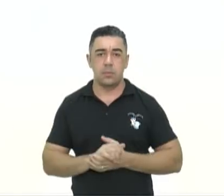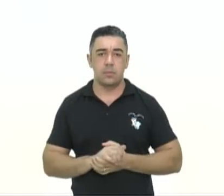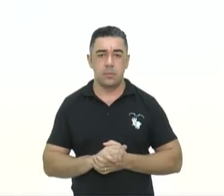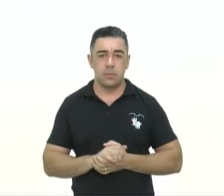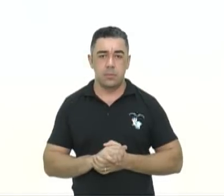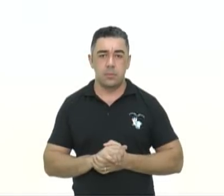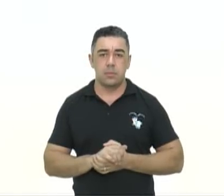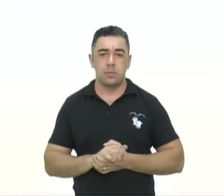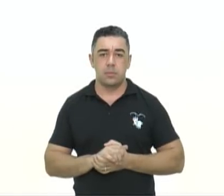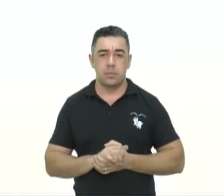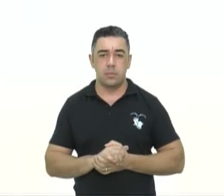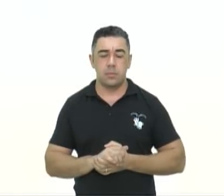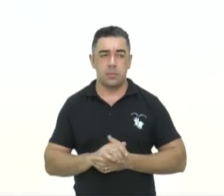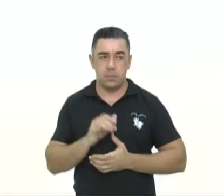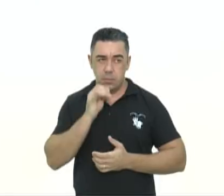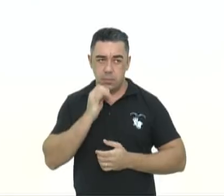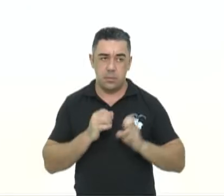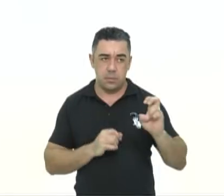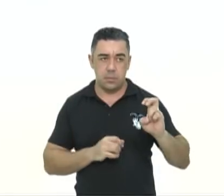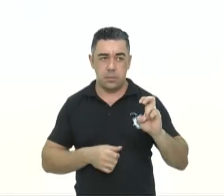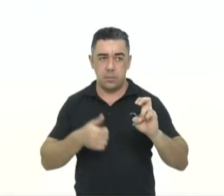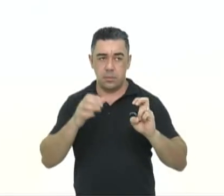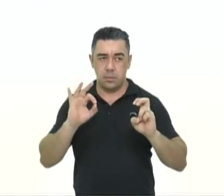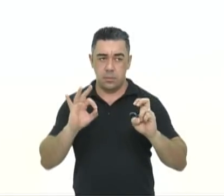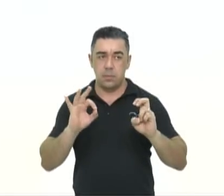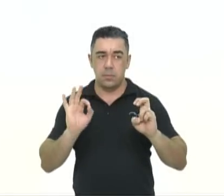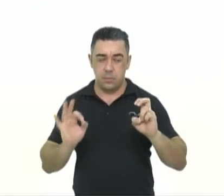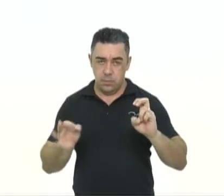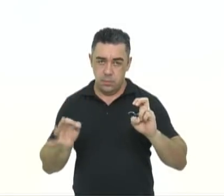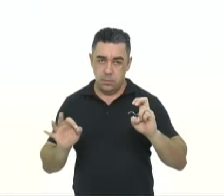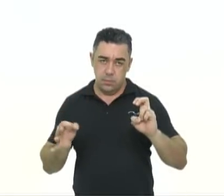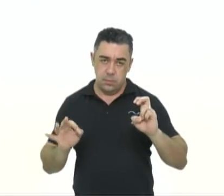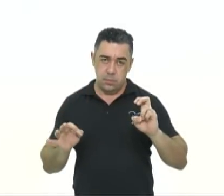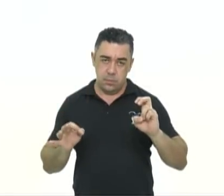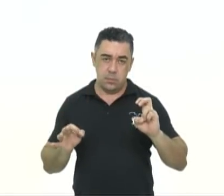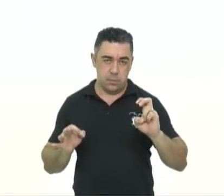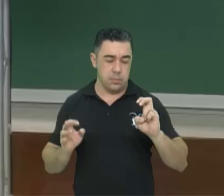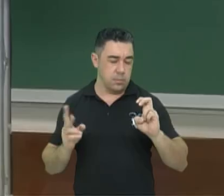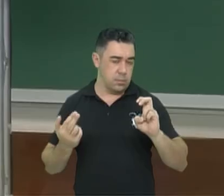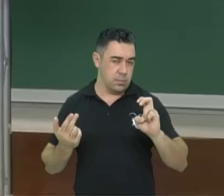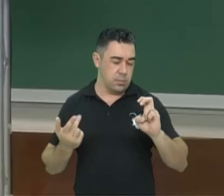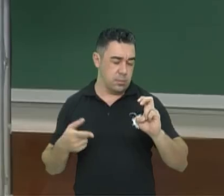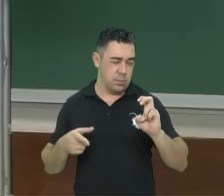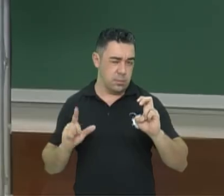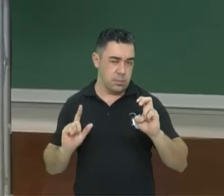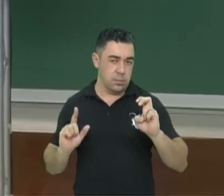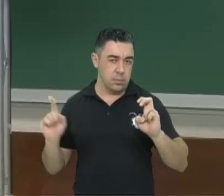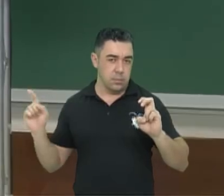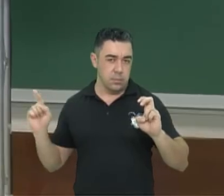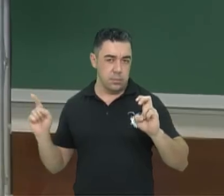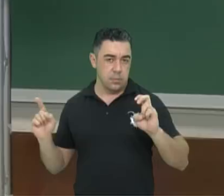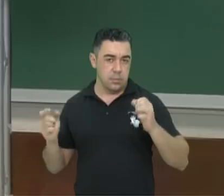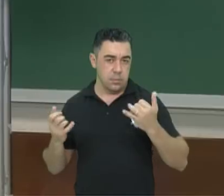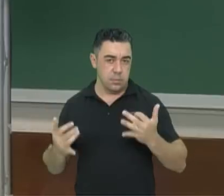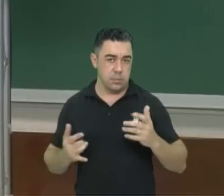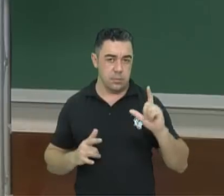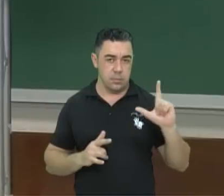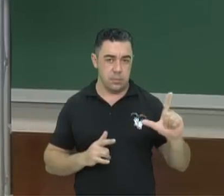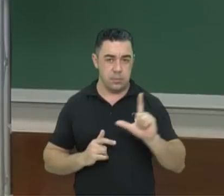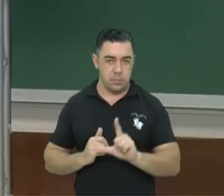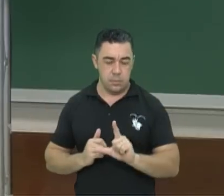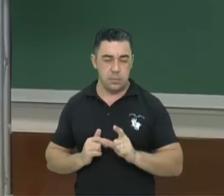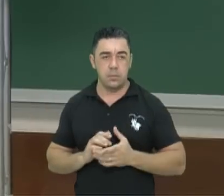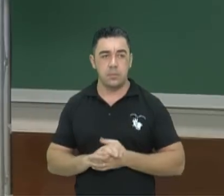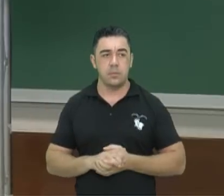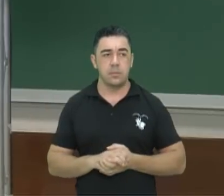tenho 5 e 10, certo? Que é o mesmo exemplo de